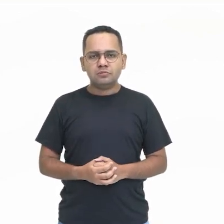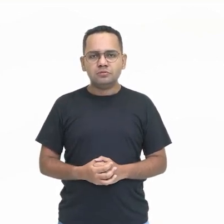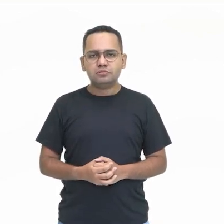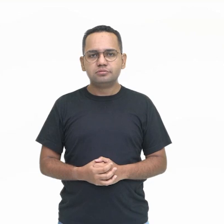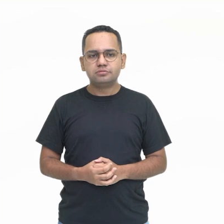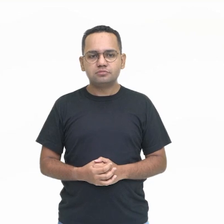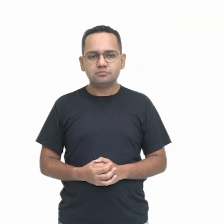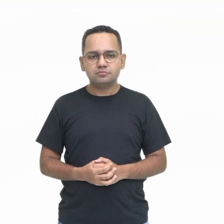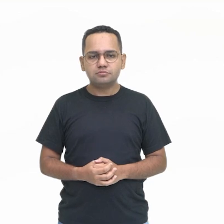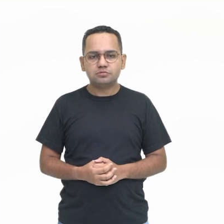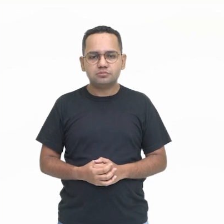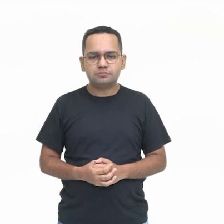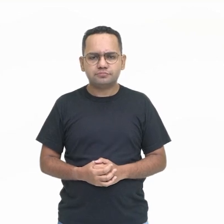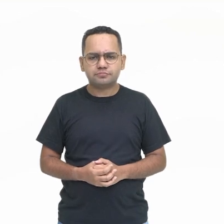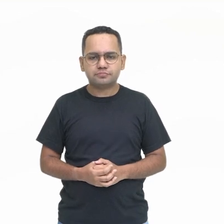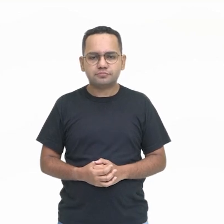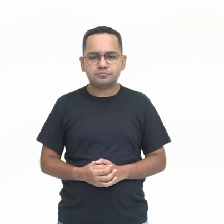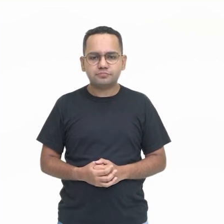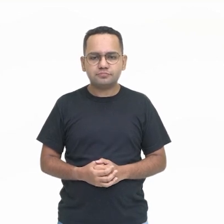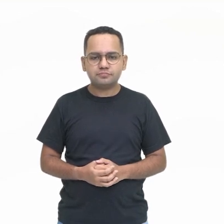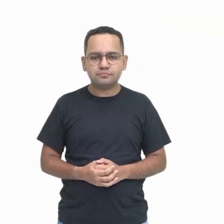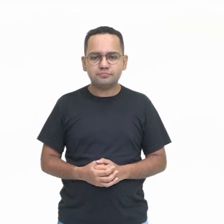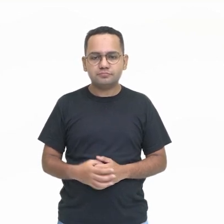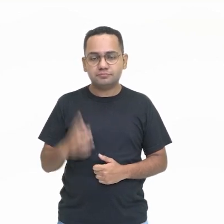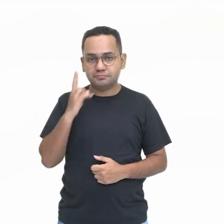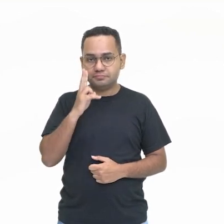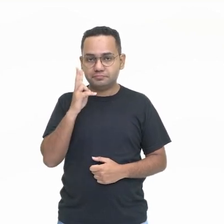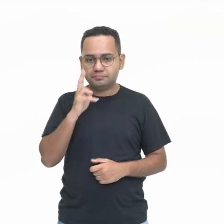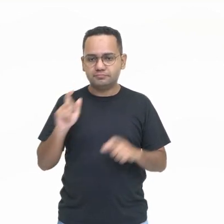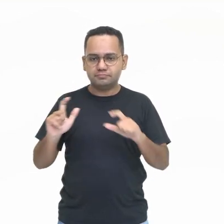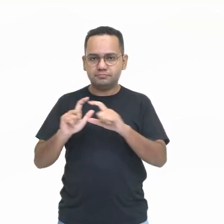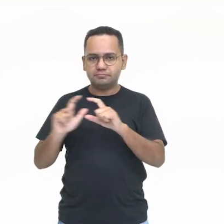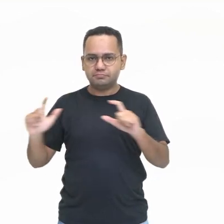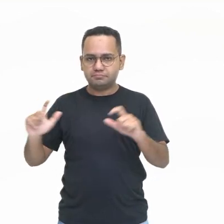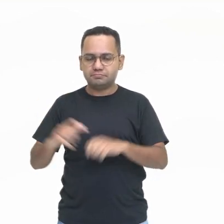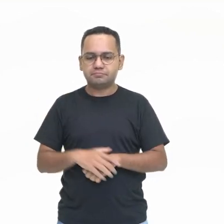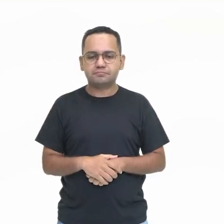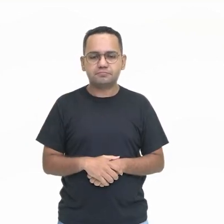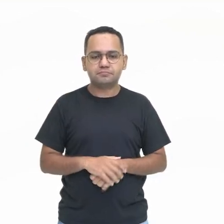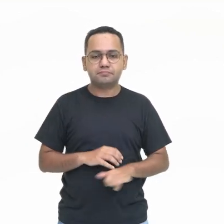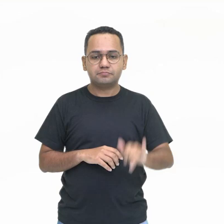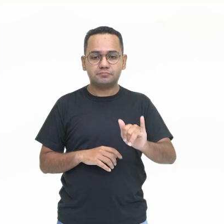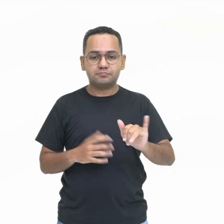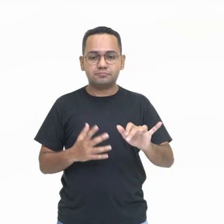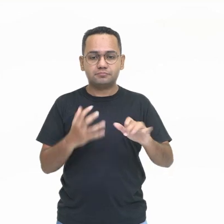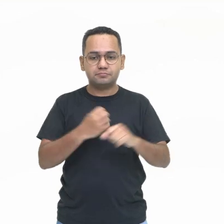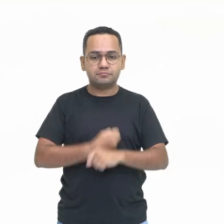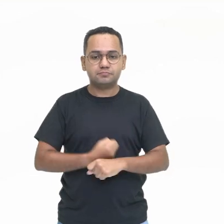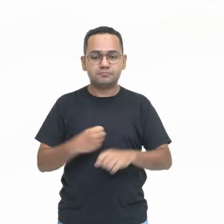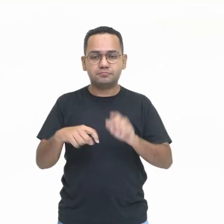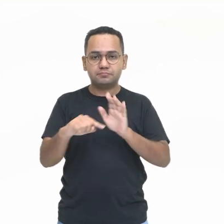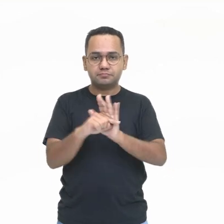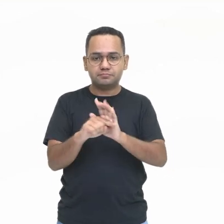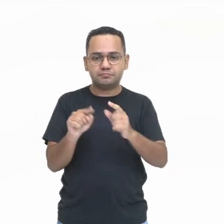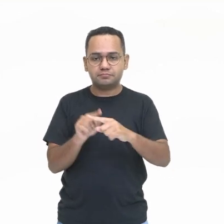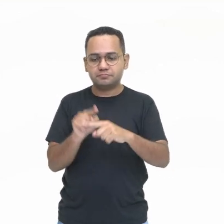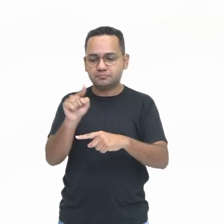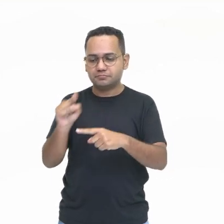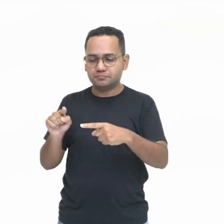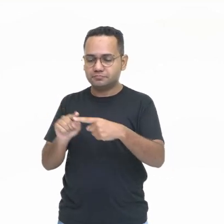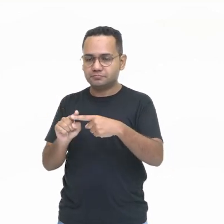lembrar que o Y do vértice, ele é menos delta sobre